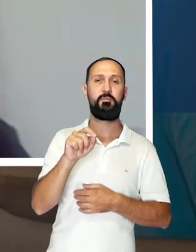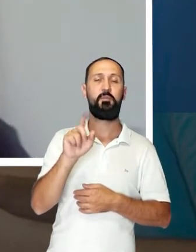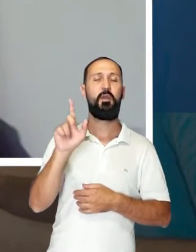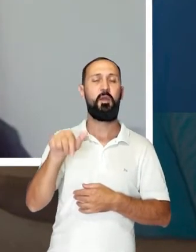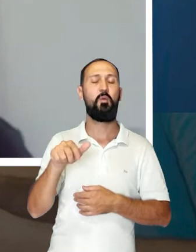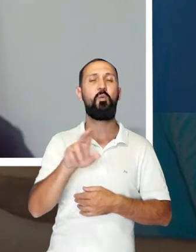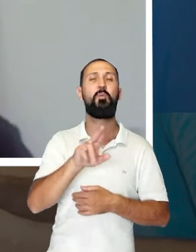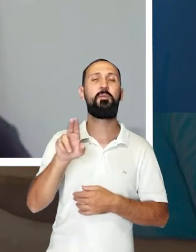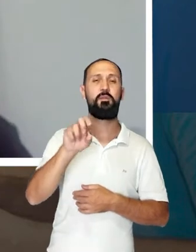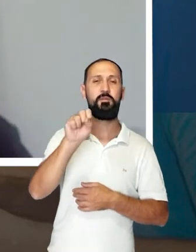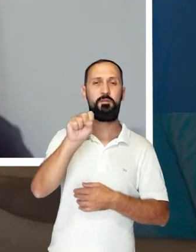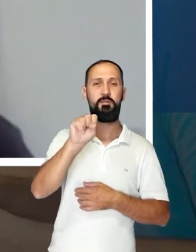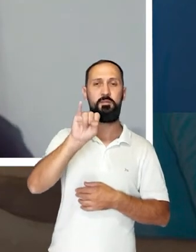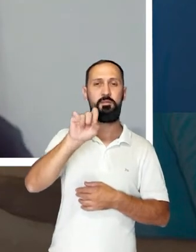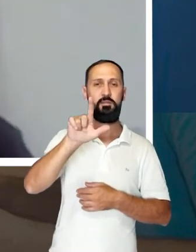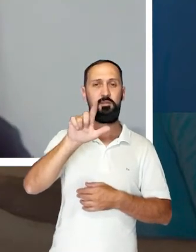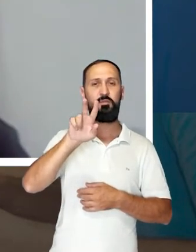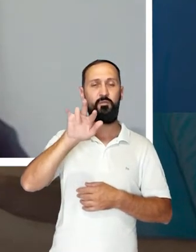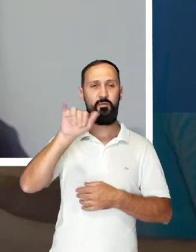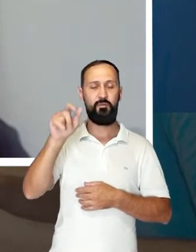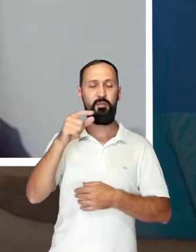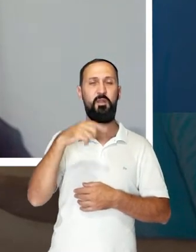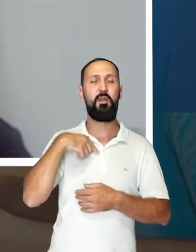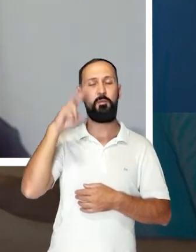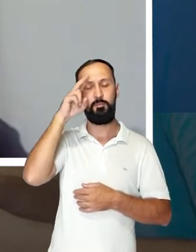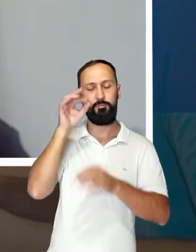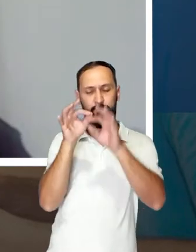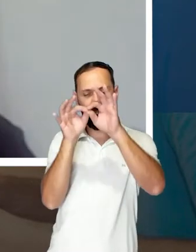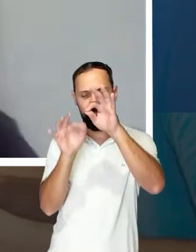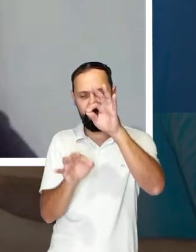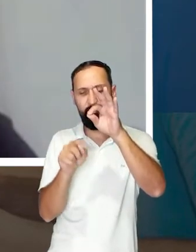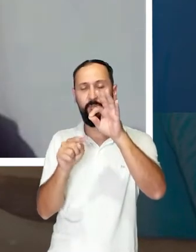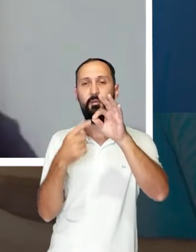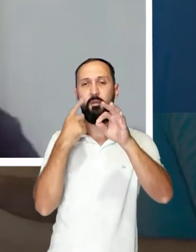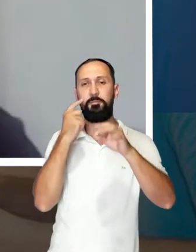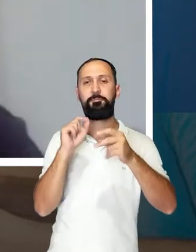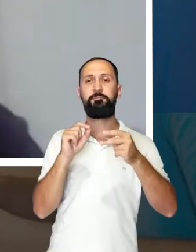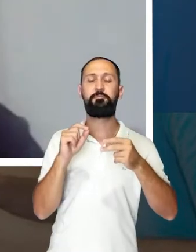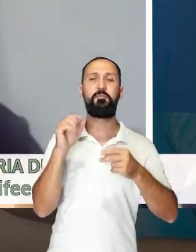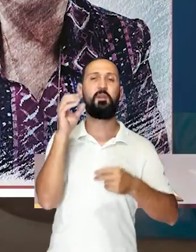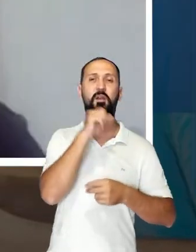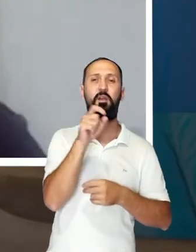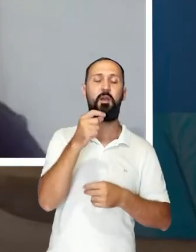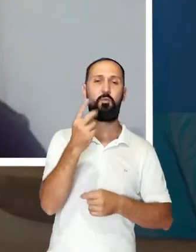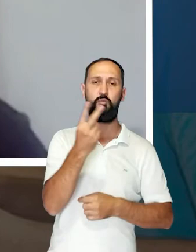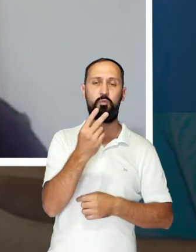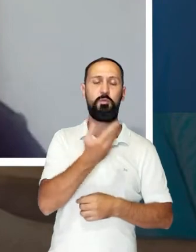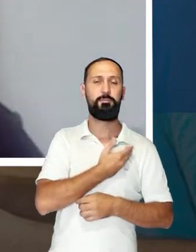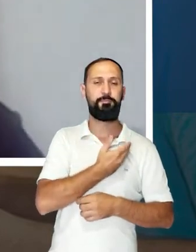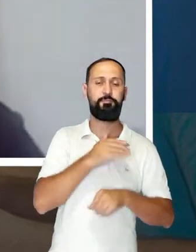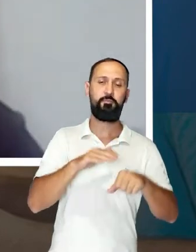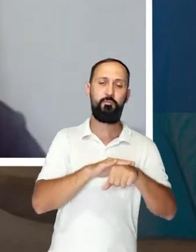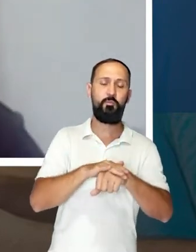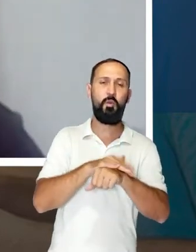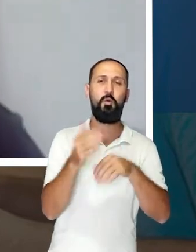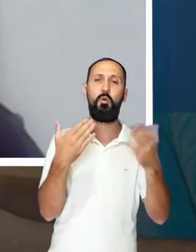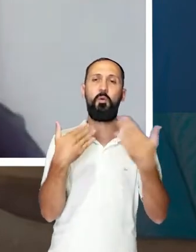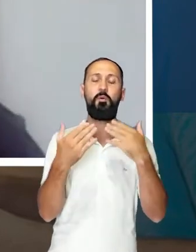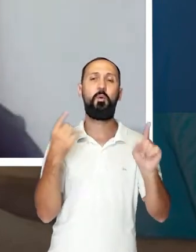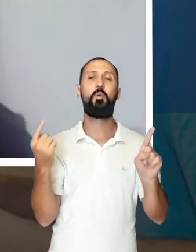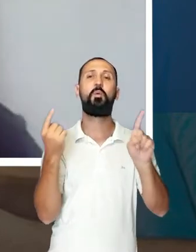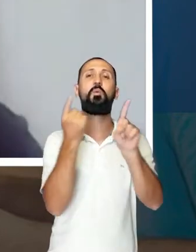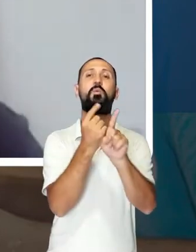Silvia Sesco. Fiz um conto aqui. Esse conto é bem engraçado, bem rápido de ler, que são dois amigos